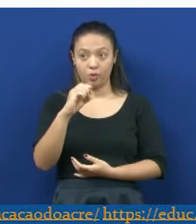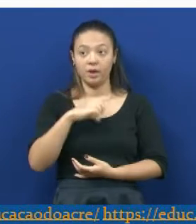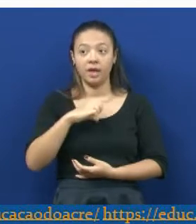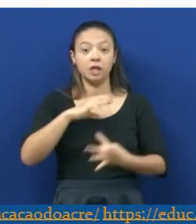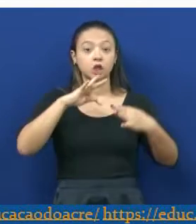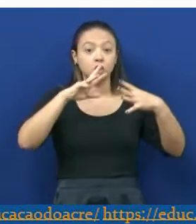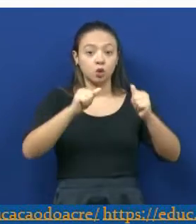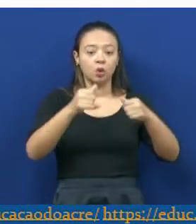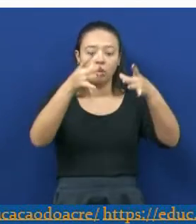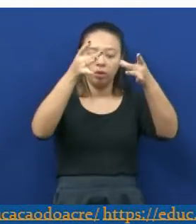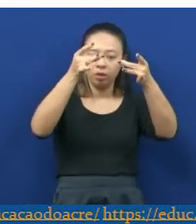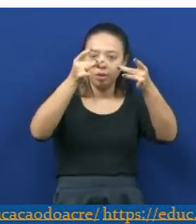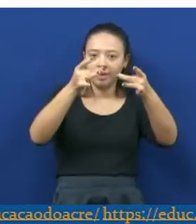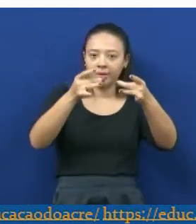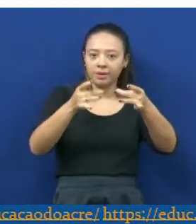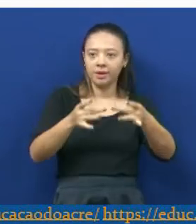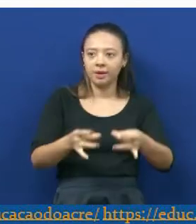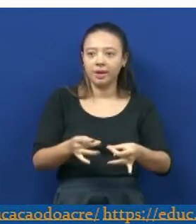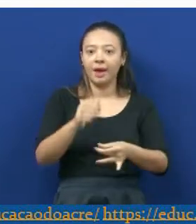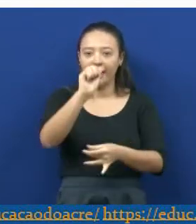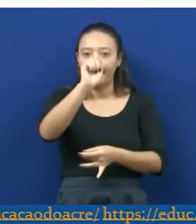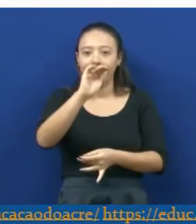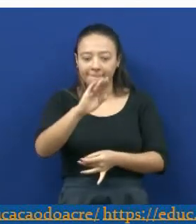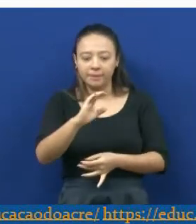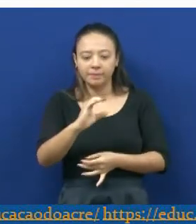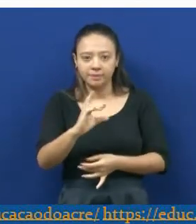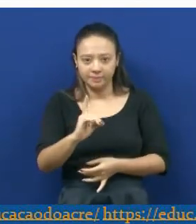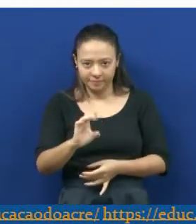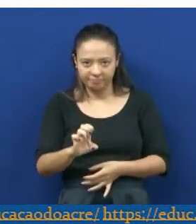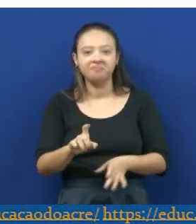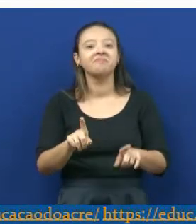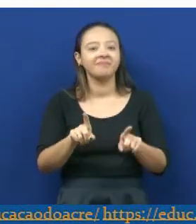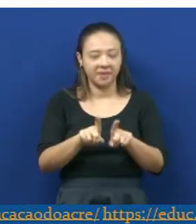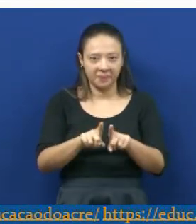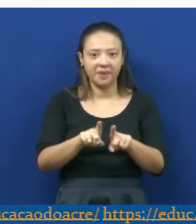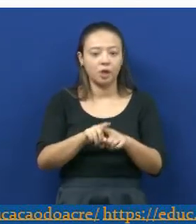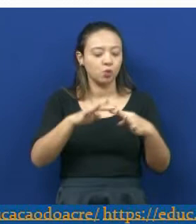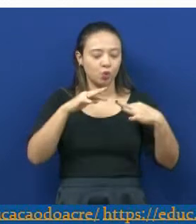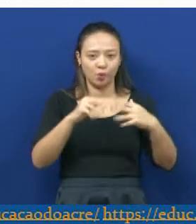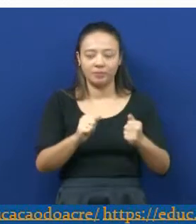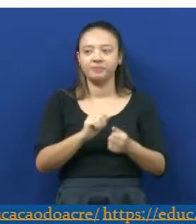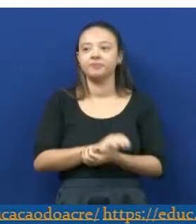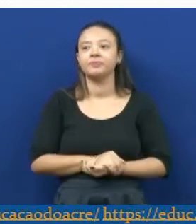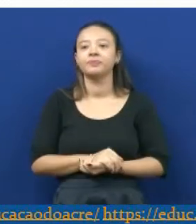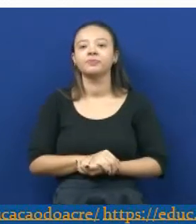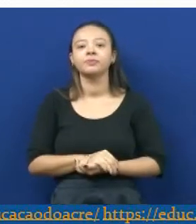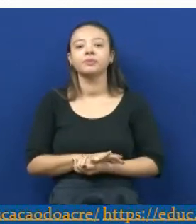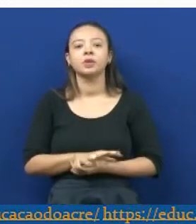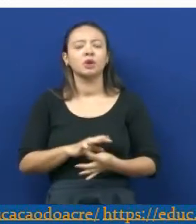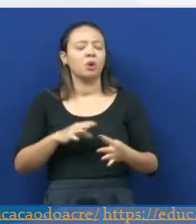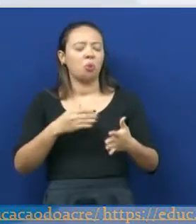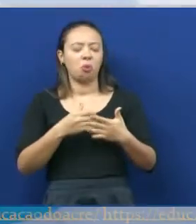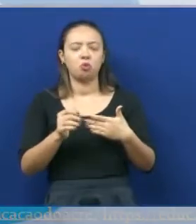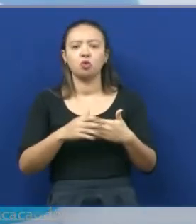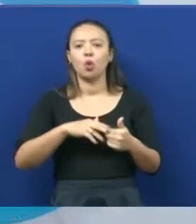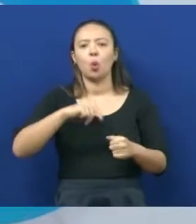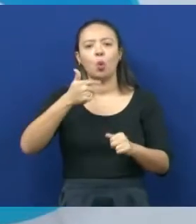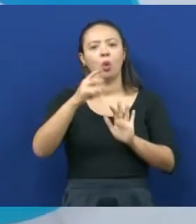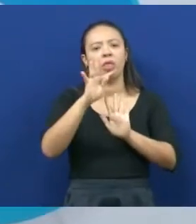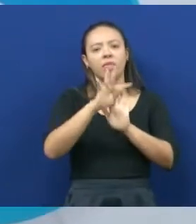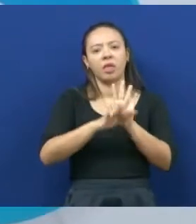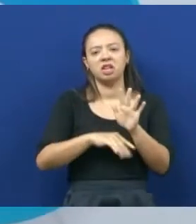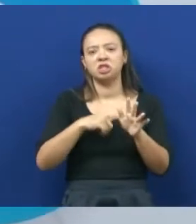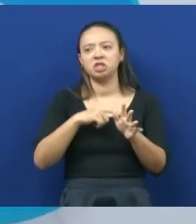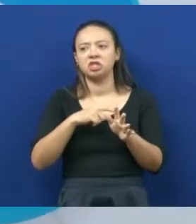elementos. Então, automaticamente, vai estar dentro da tipologia narrativa. Qualquer outro texto que apresente um